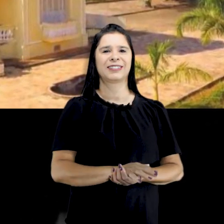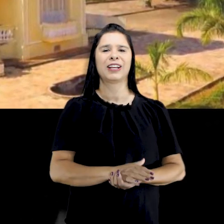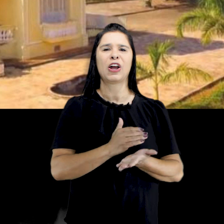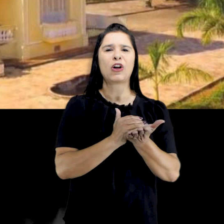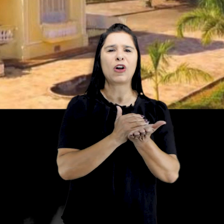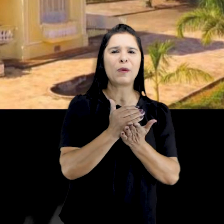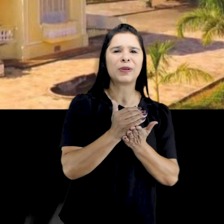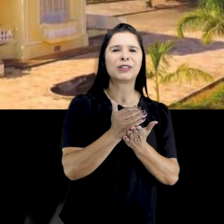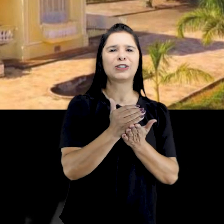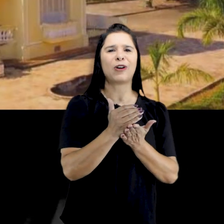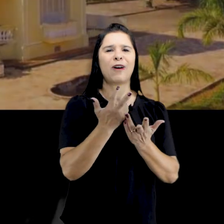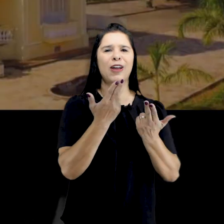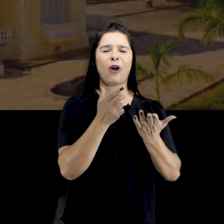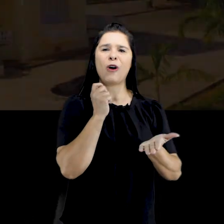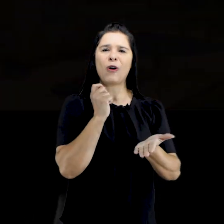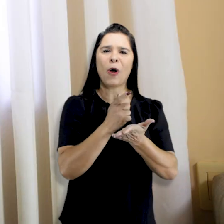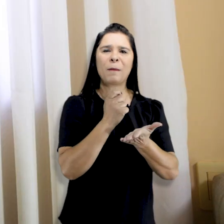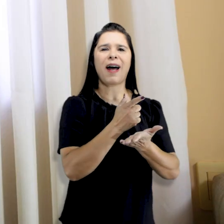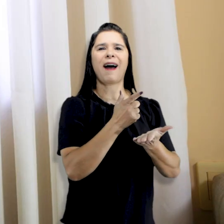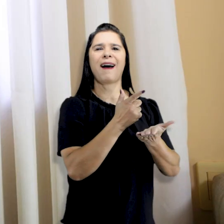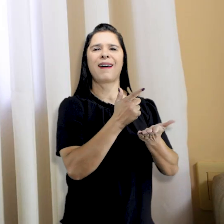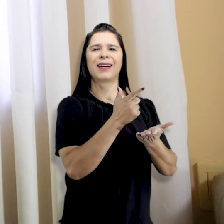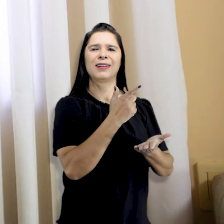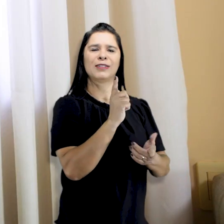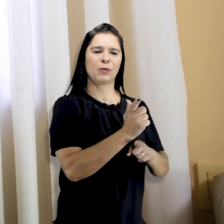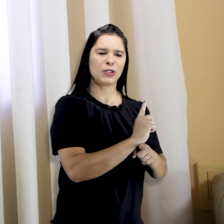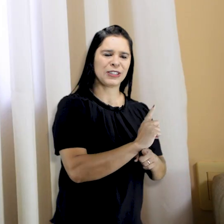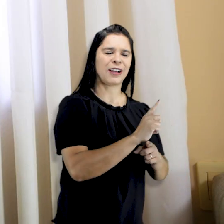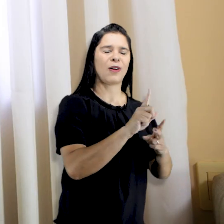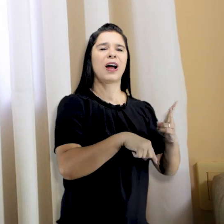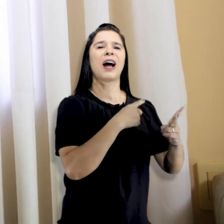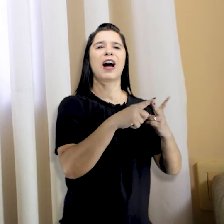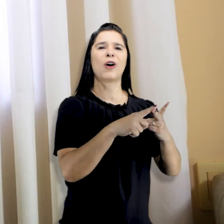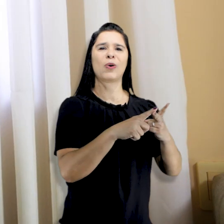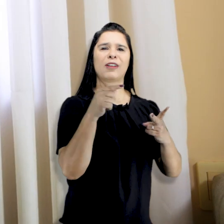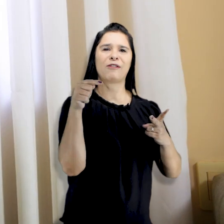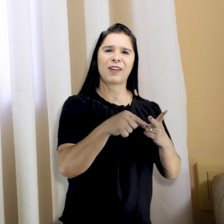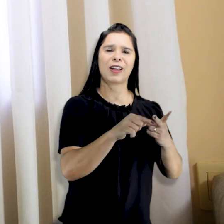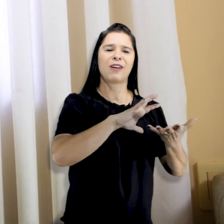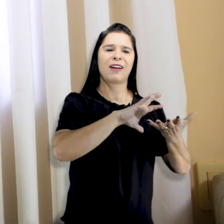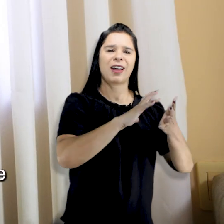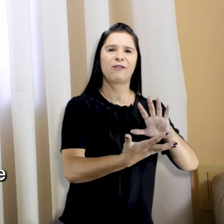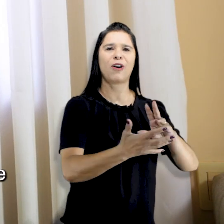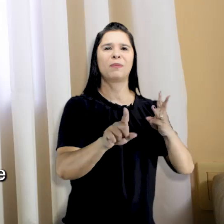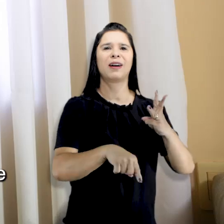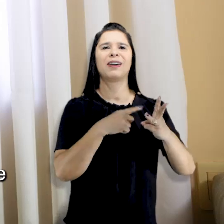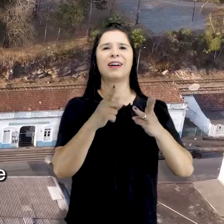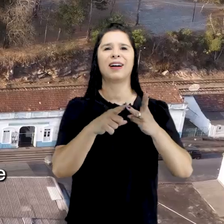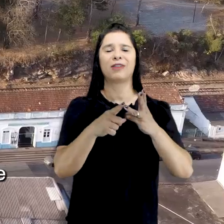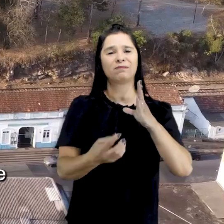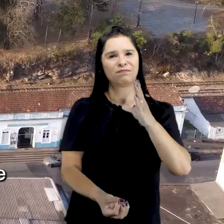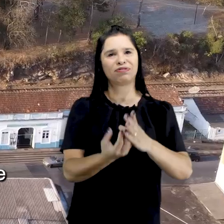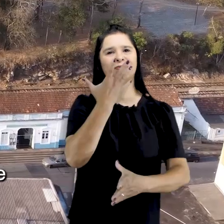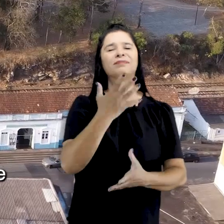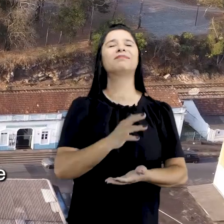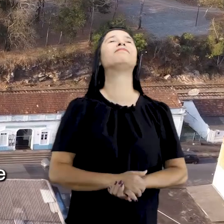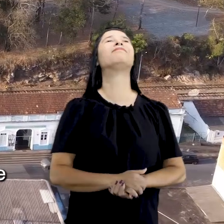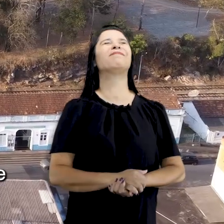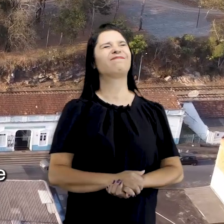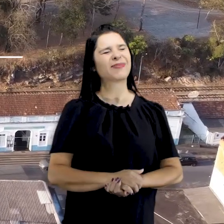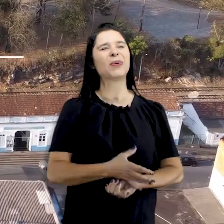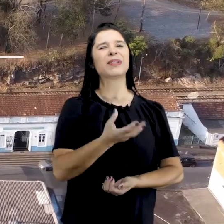aquisição desses bens numa gestão, a outra veio e recuperou e a outra veio e implantou, né? Então, acho legal essa